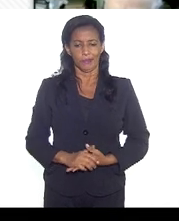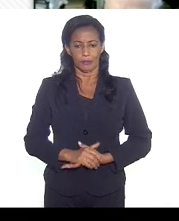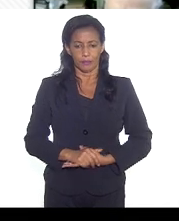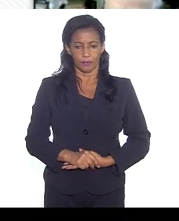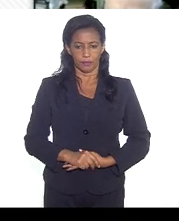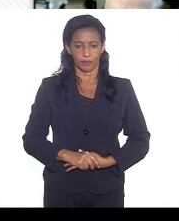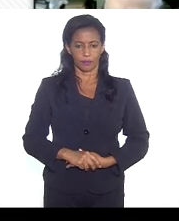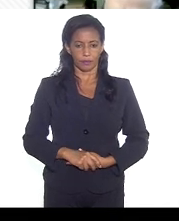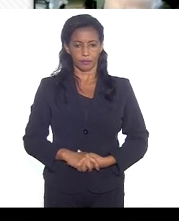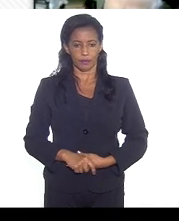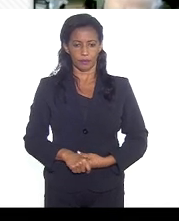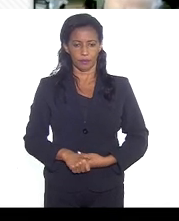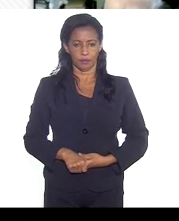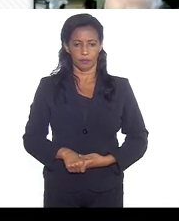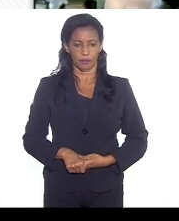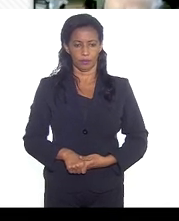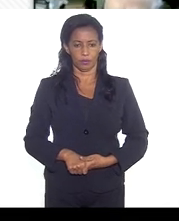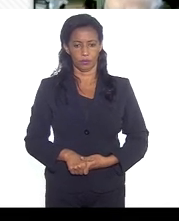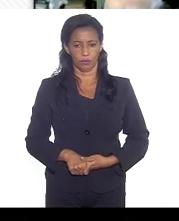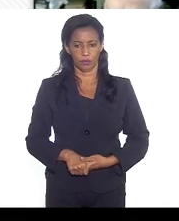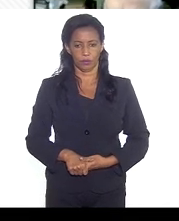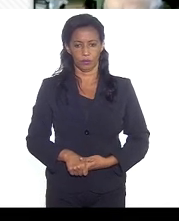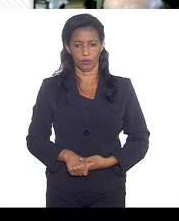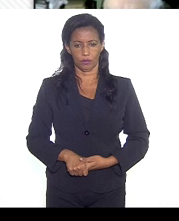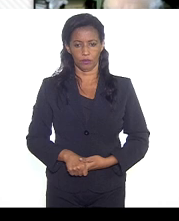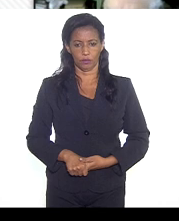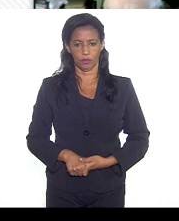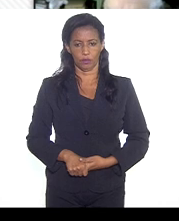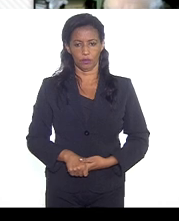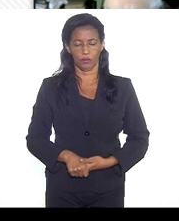Eu acho que ele caiu.